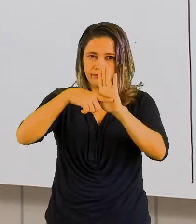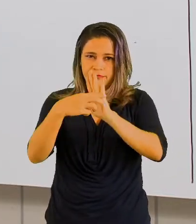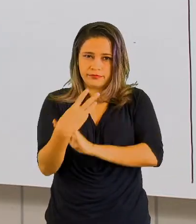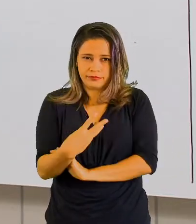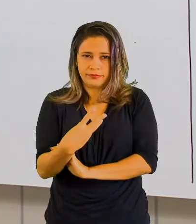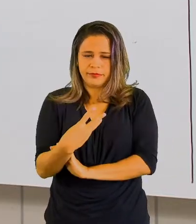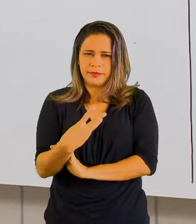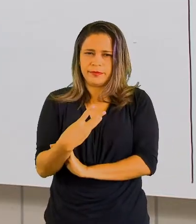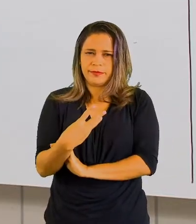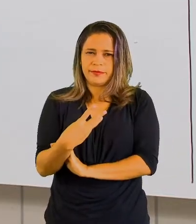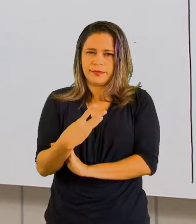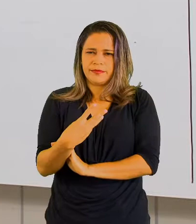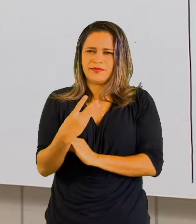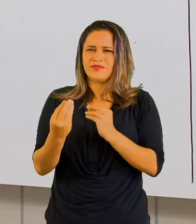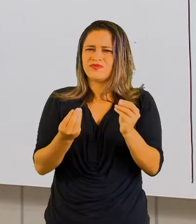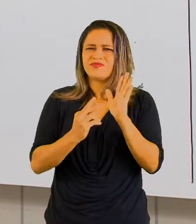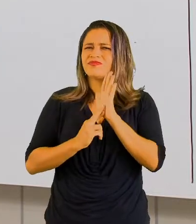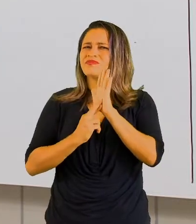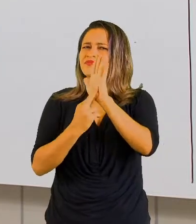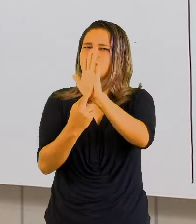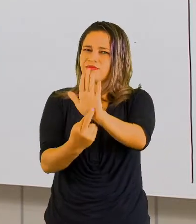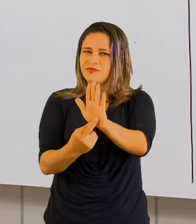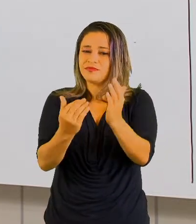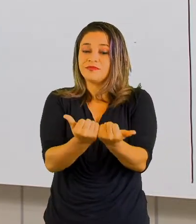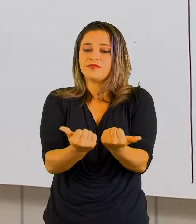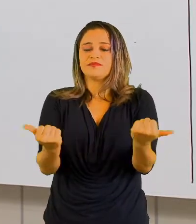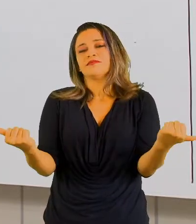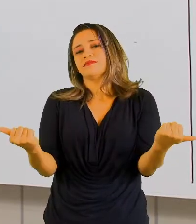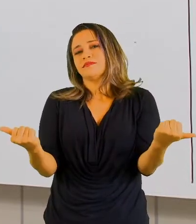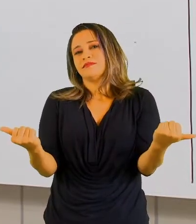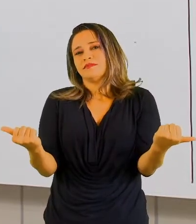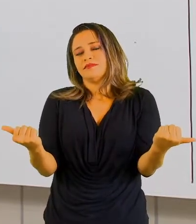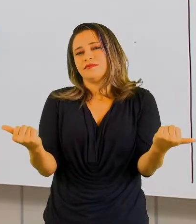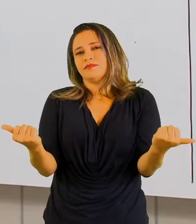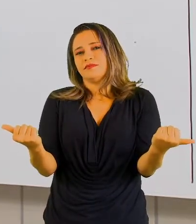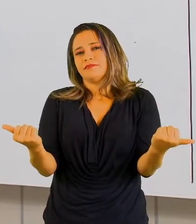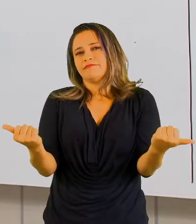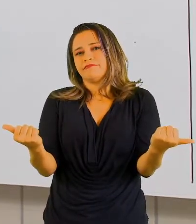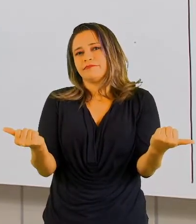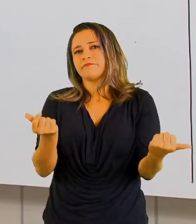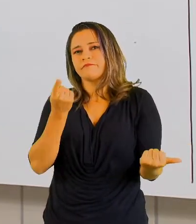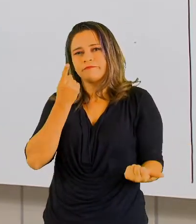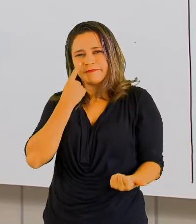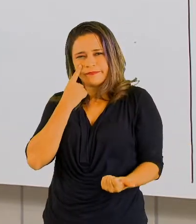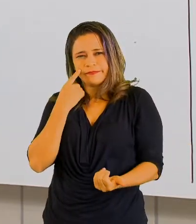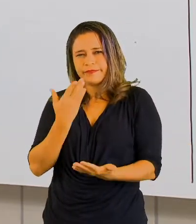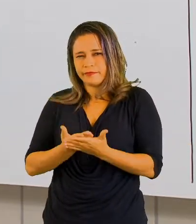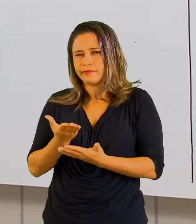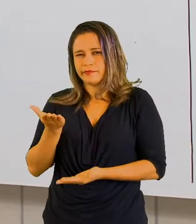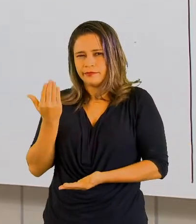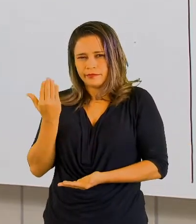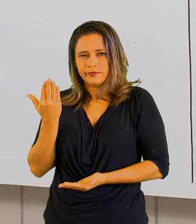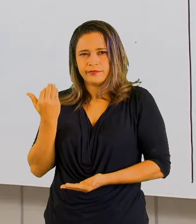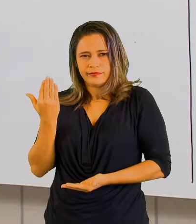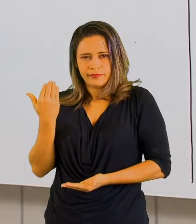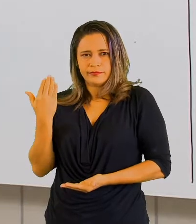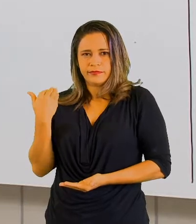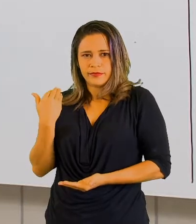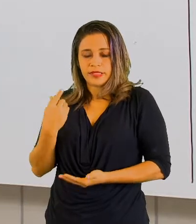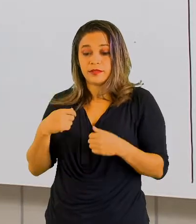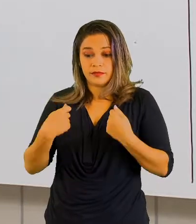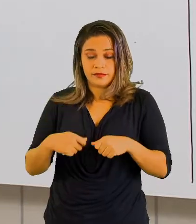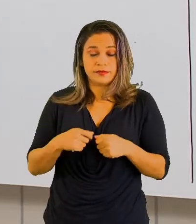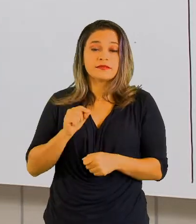gente representa isso na reta numérica? Nós vimos nas aulas anteriores que a gente precisa fazer o